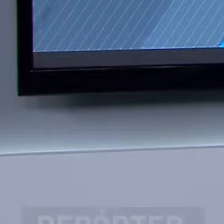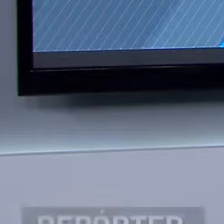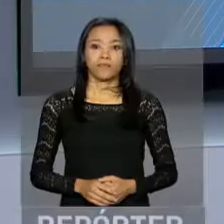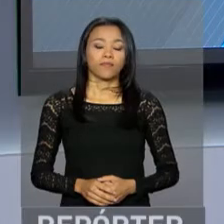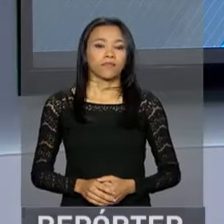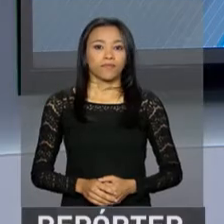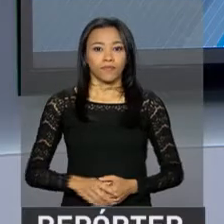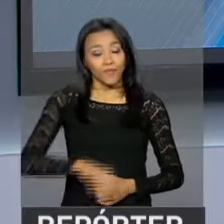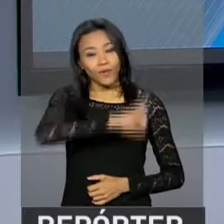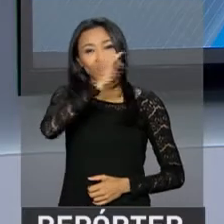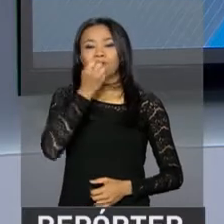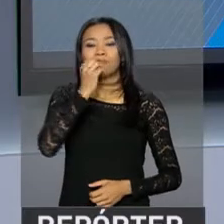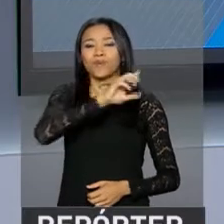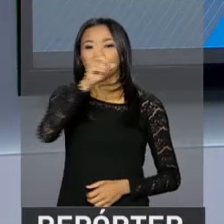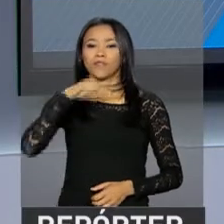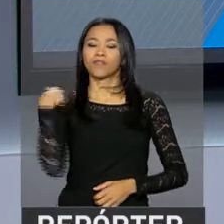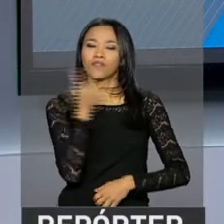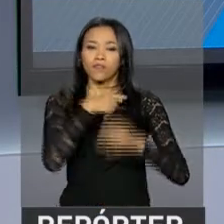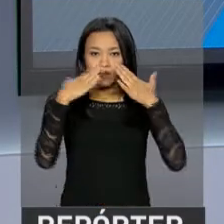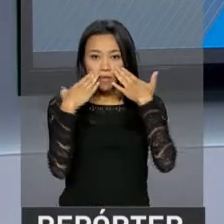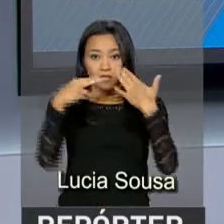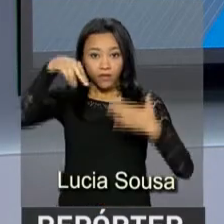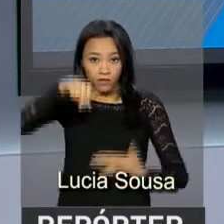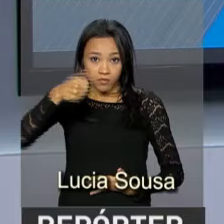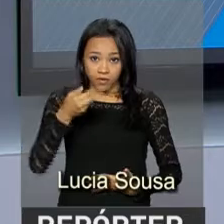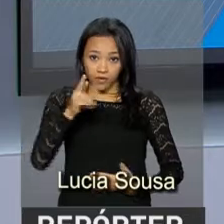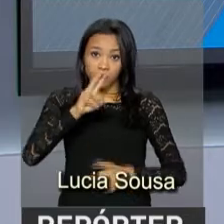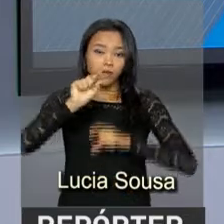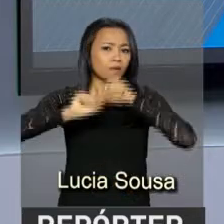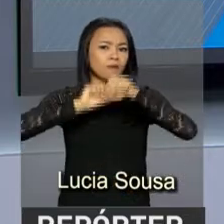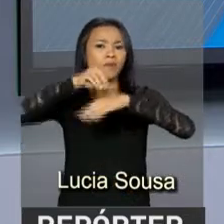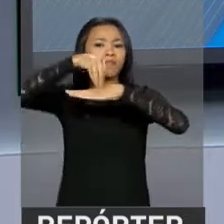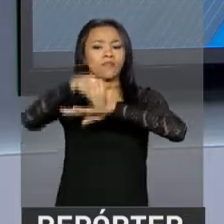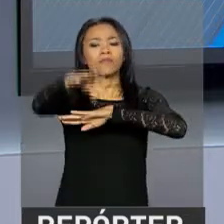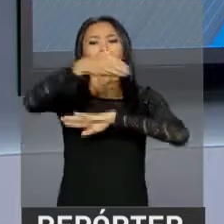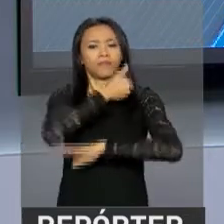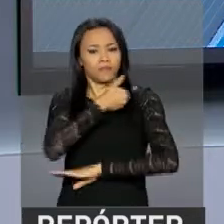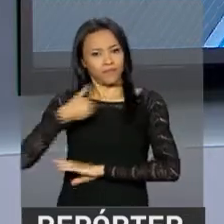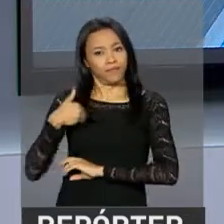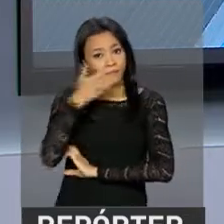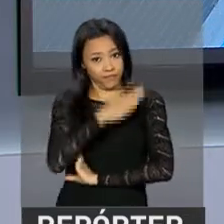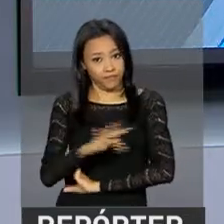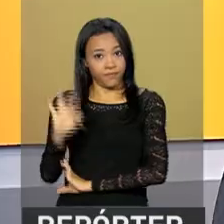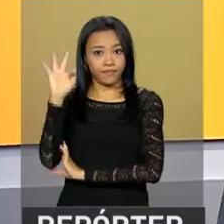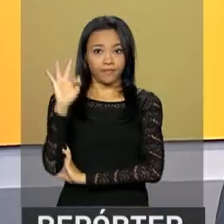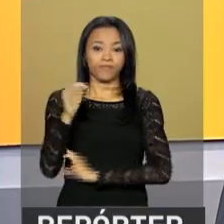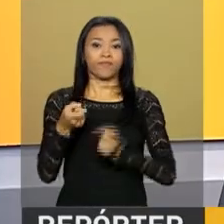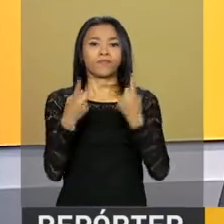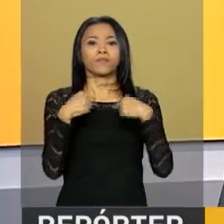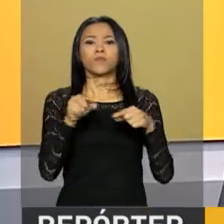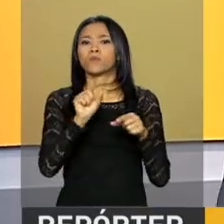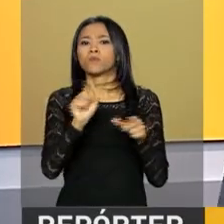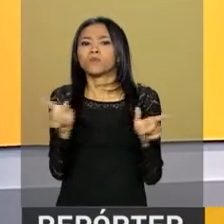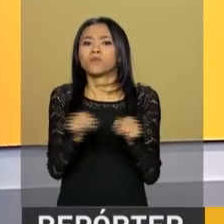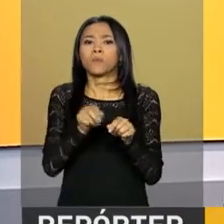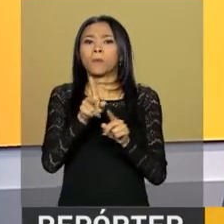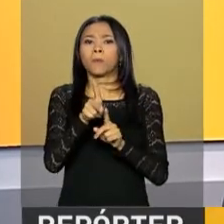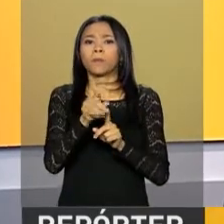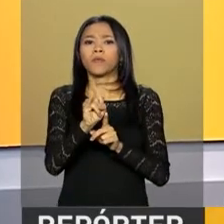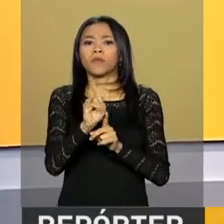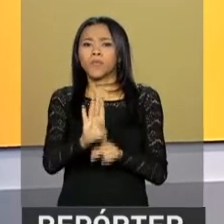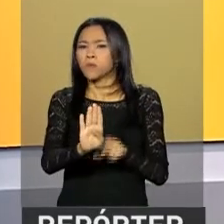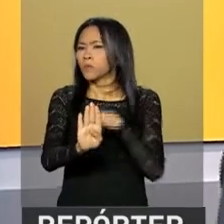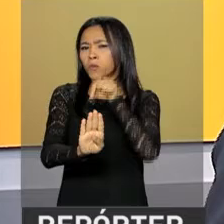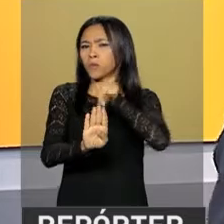olá bom dia estamos de volta com repórteres br e as notícias do governo federal o produto interno bruto pib